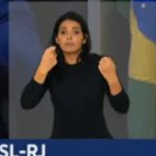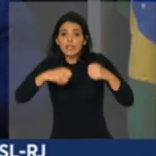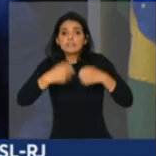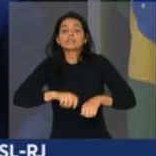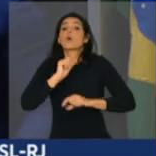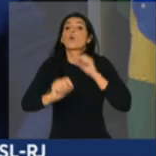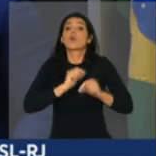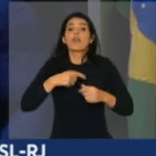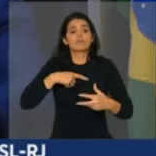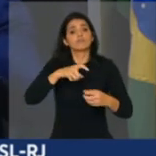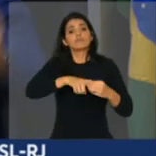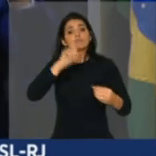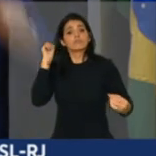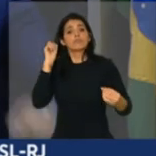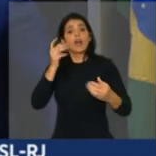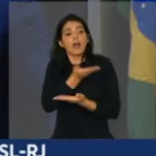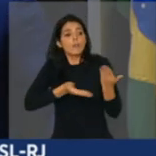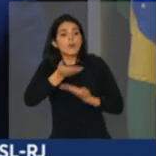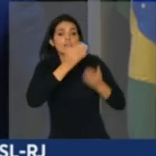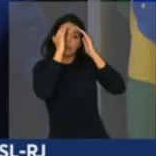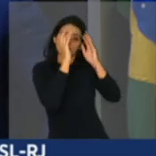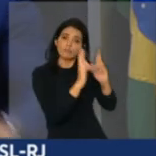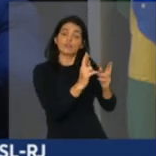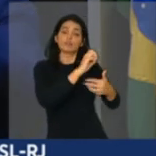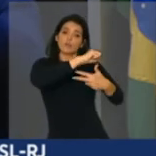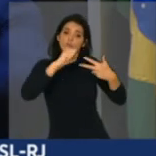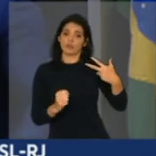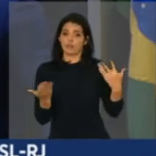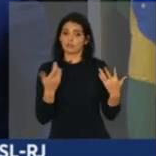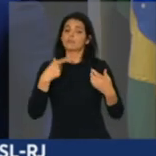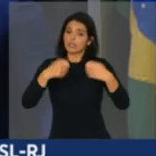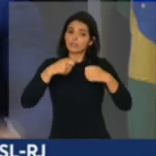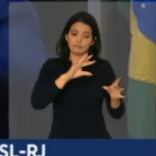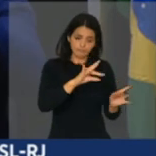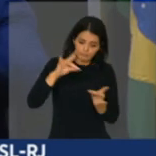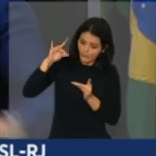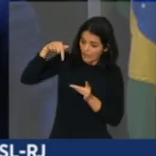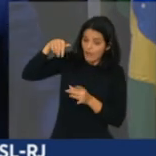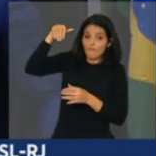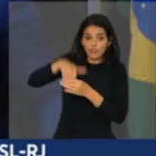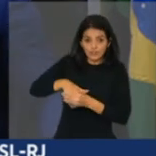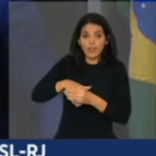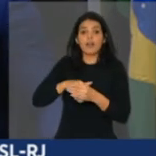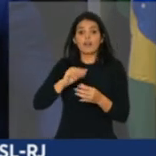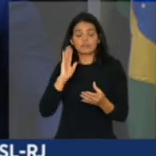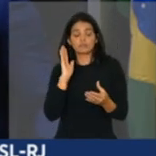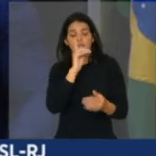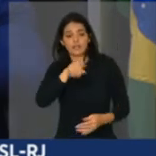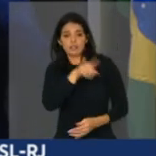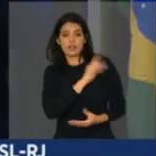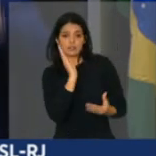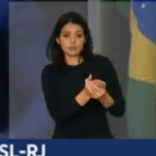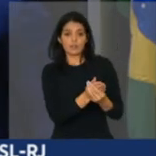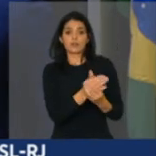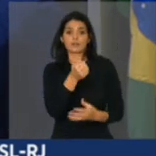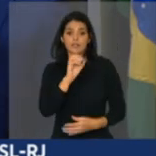Harmonia com os demais poderes voltando esse requerimento para assustar a ação penal 1044 conta Daniel Silveira